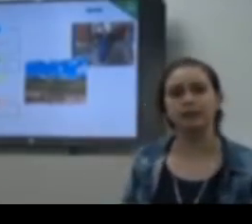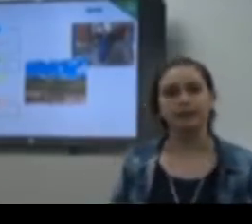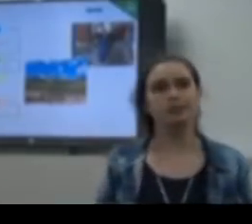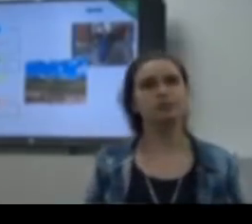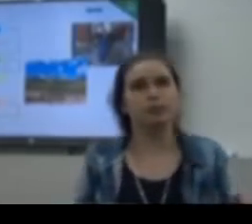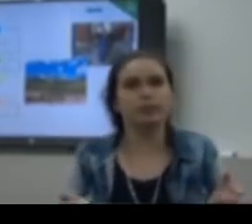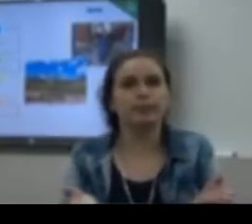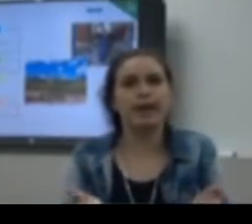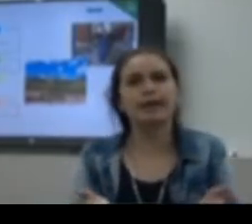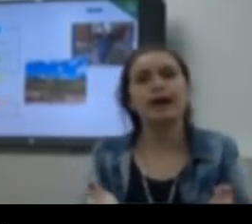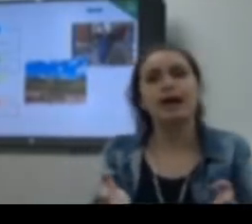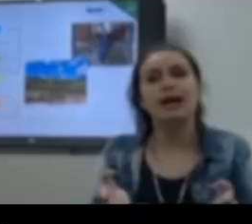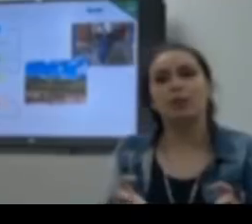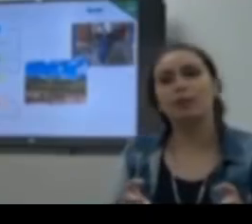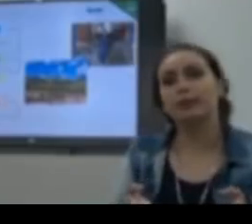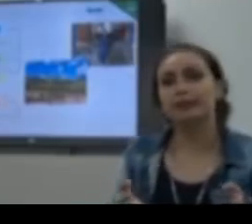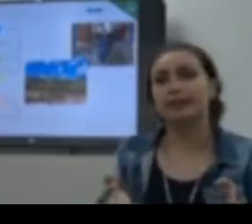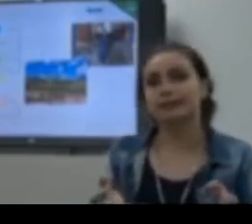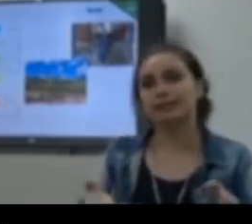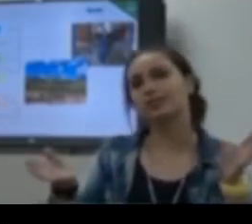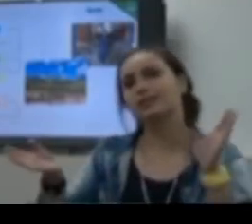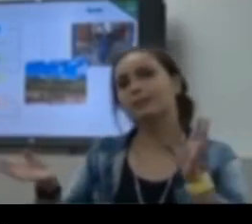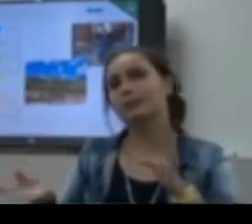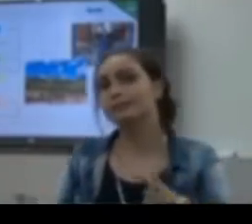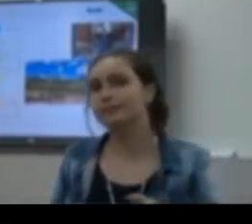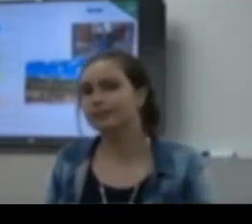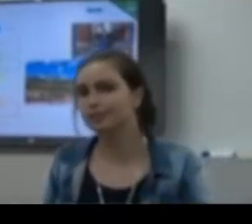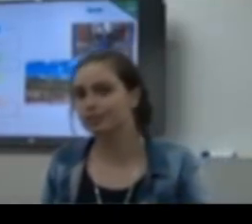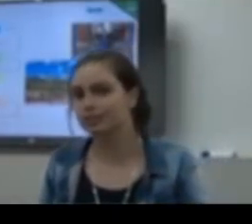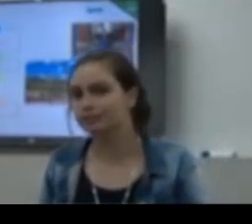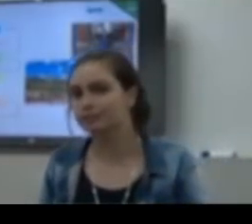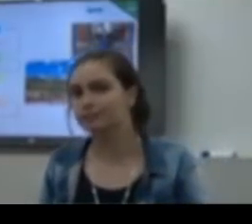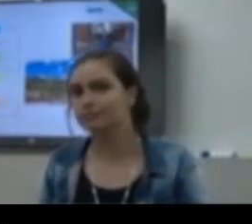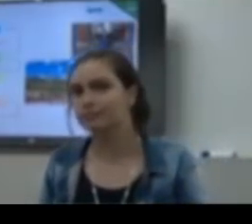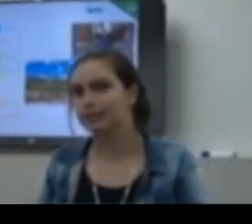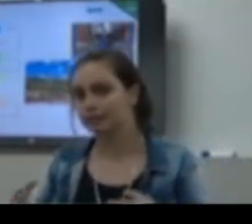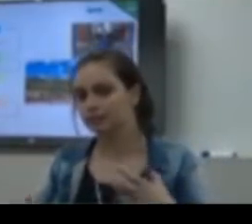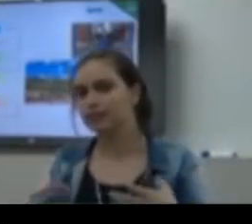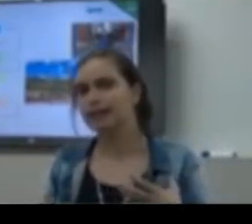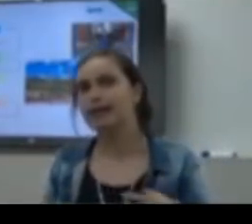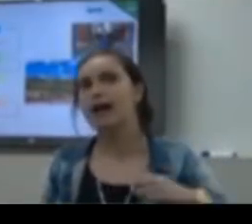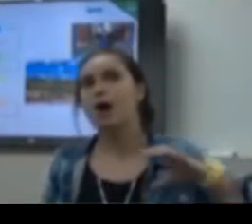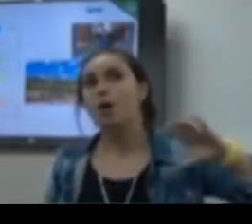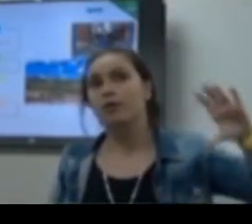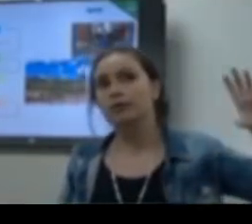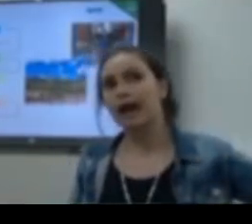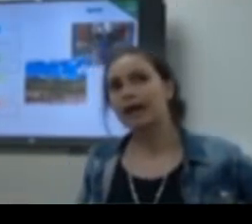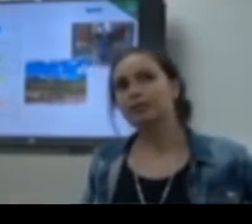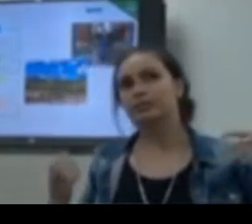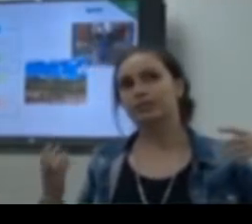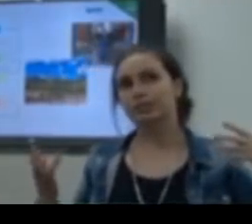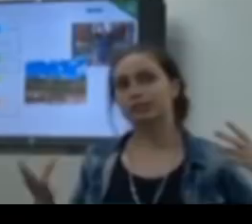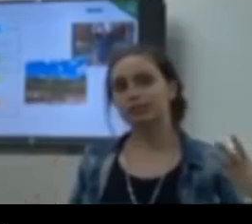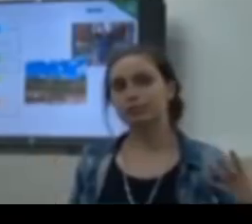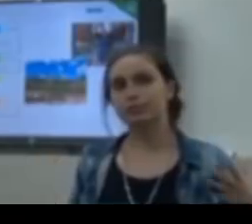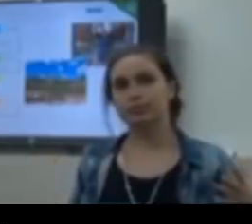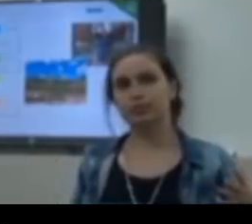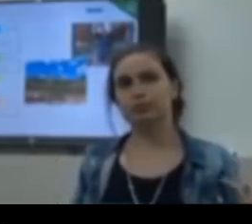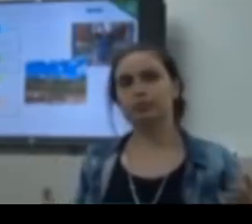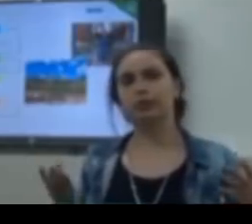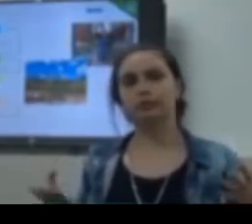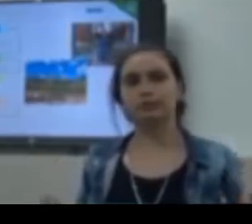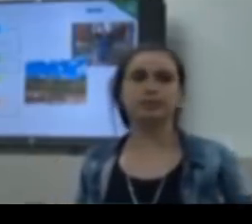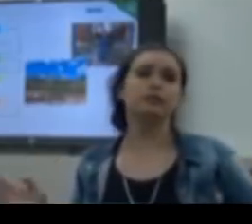retorcido e bromélias. Veja só, bromélia é uma planta característica da Mata Atlântica, né? Então tá ali. Cacto, vegetação